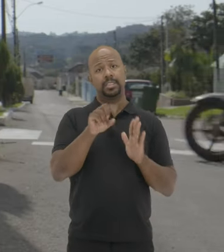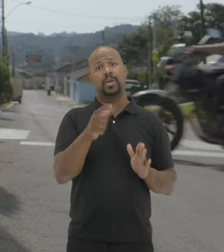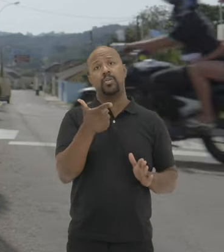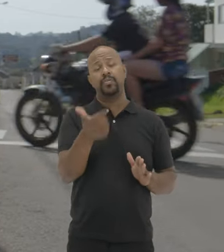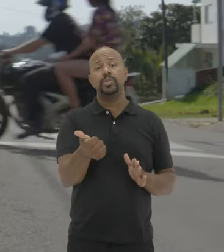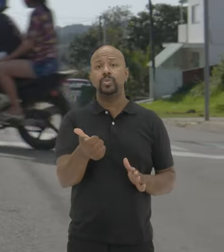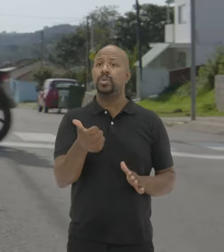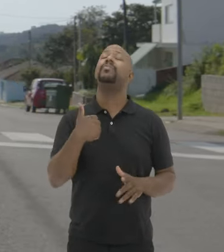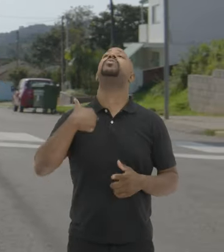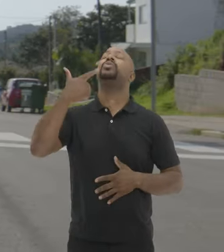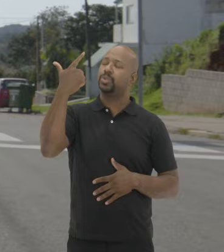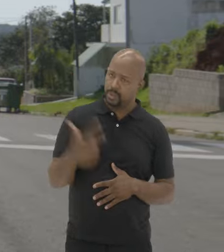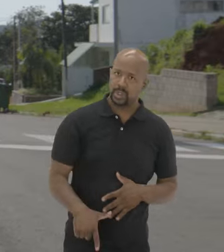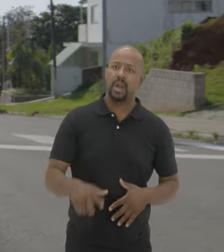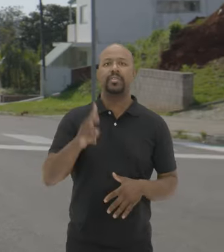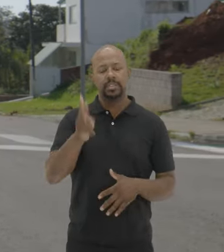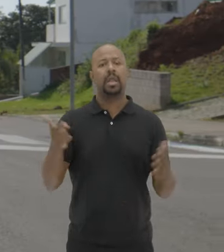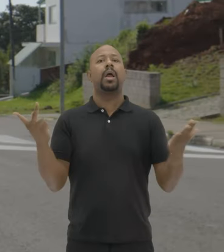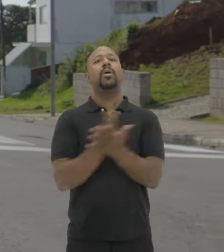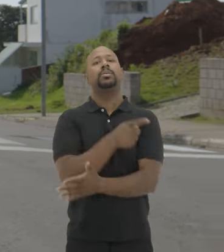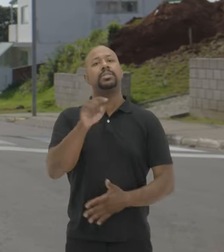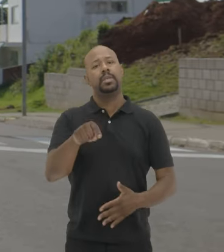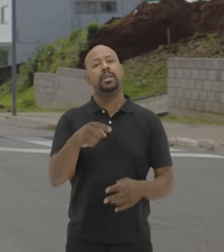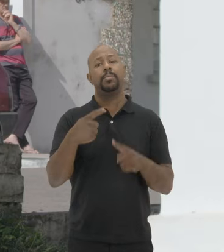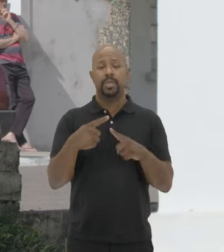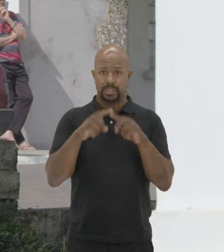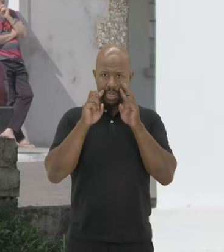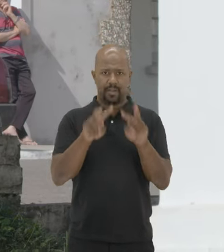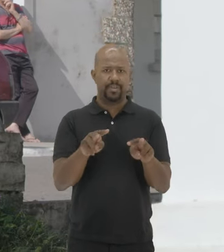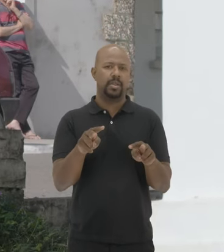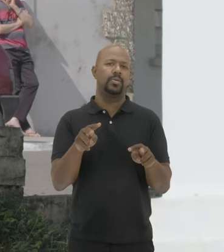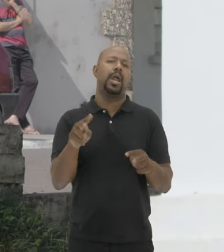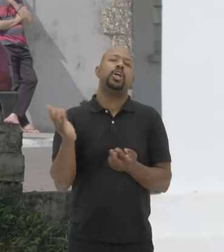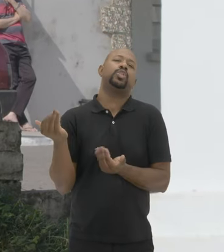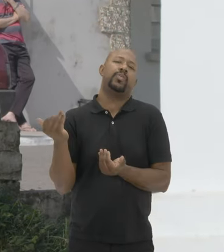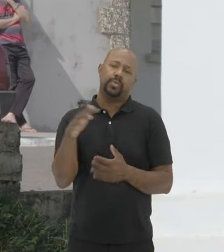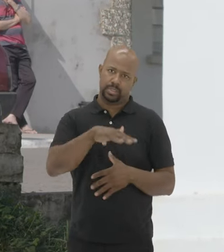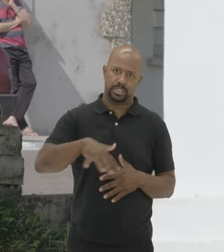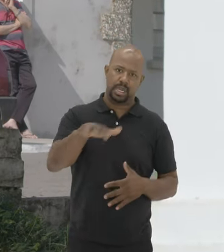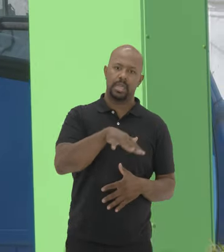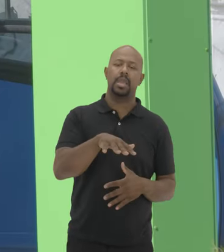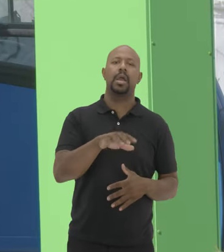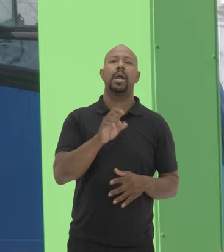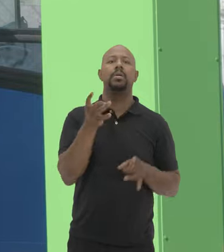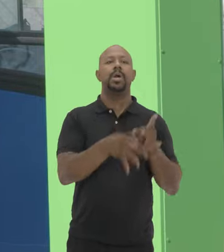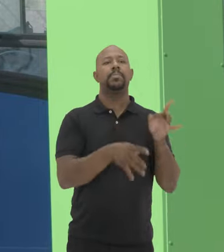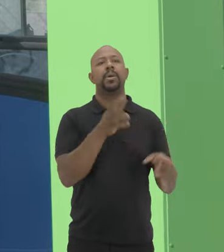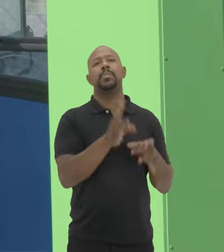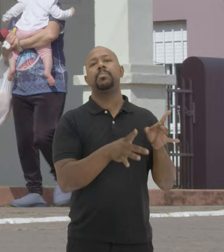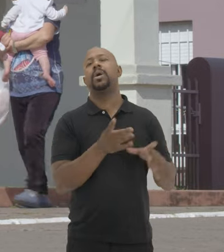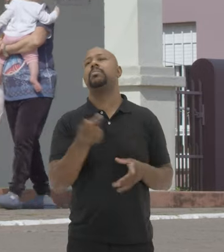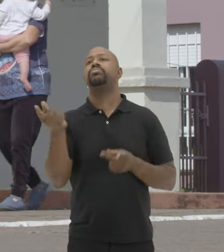século XXI, nós estamos vivendo de novo essa realidade, pois a gente está vendo, né, a juventude daqui saindo